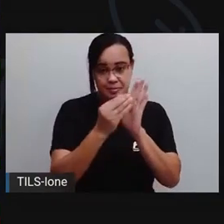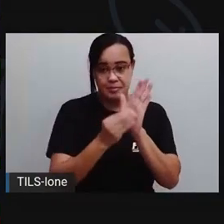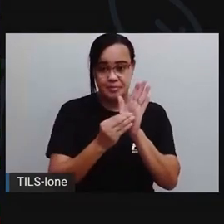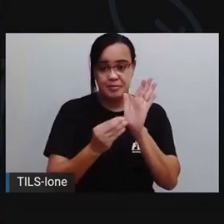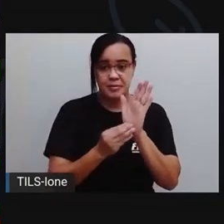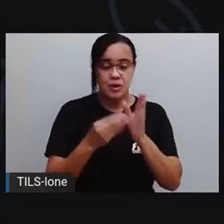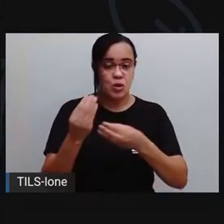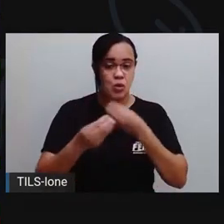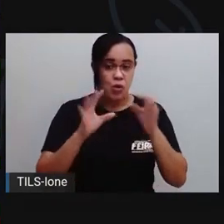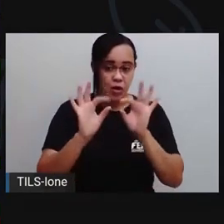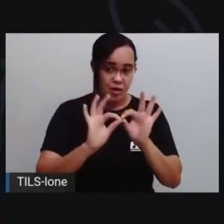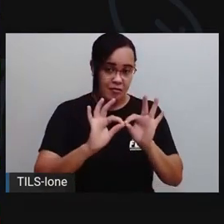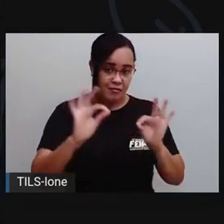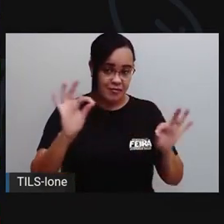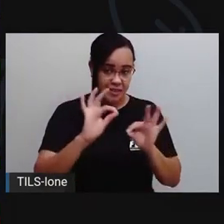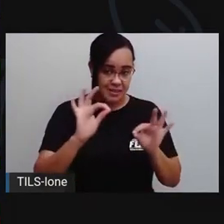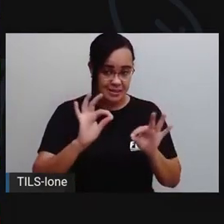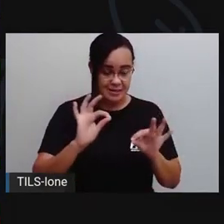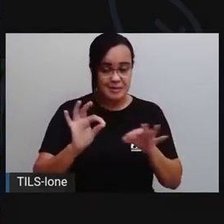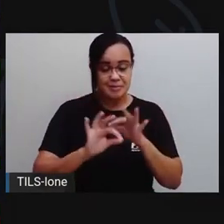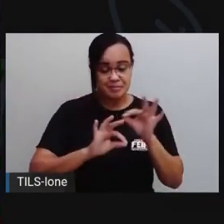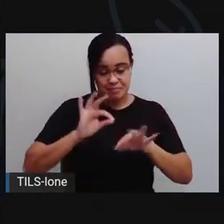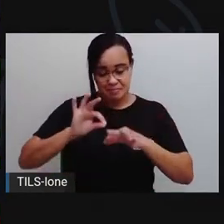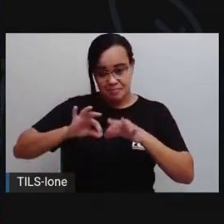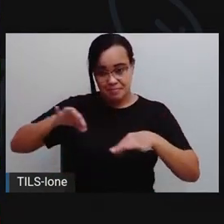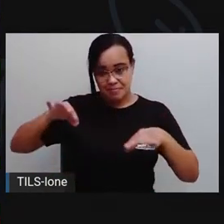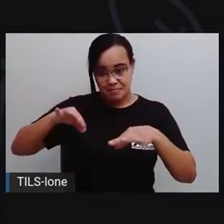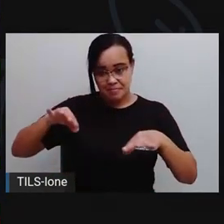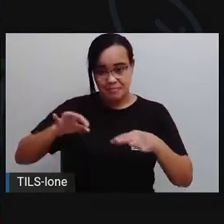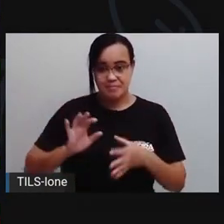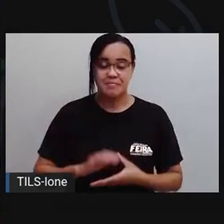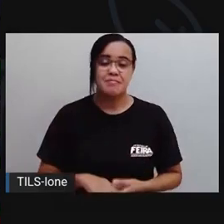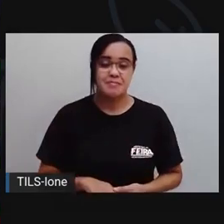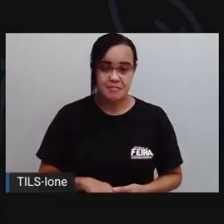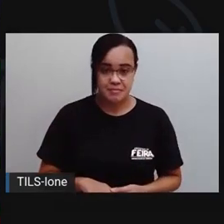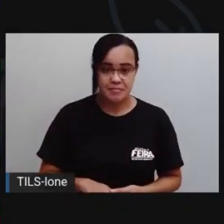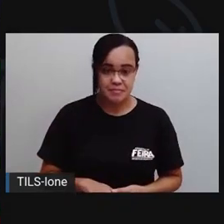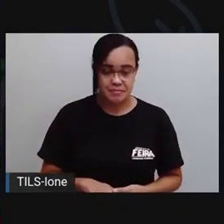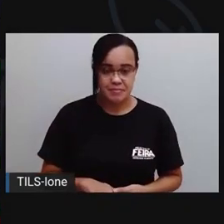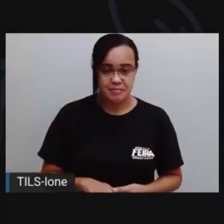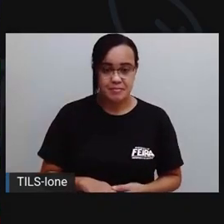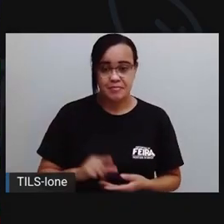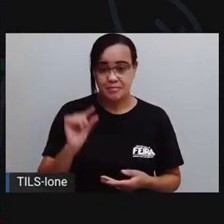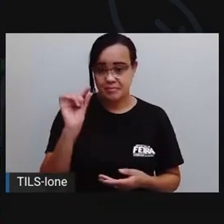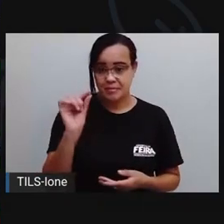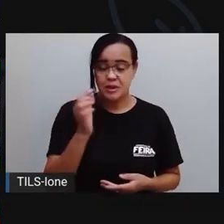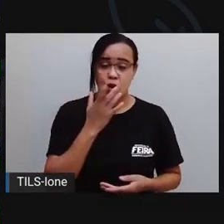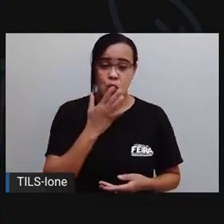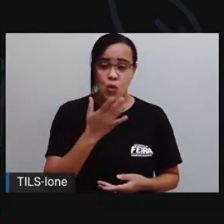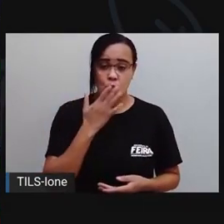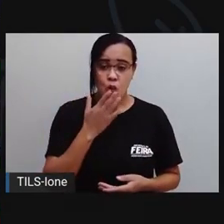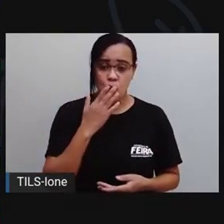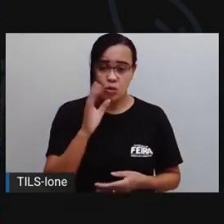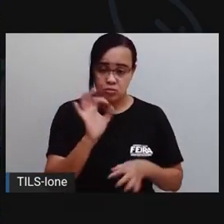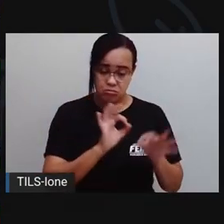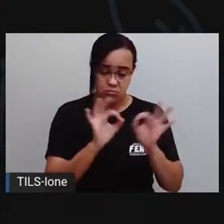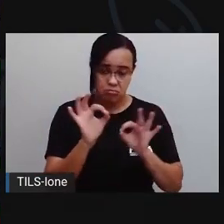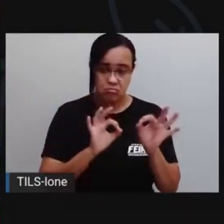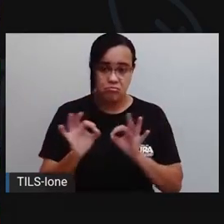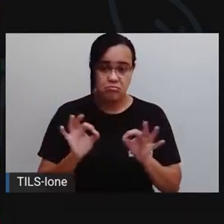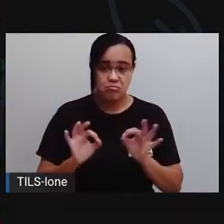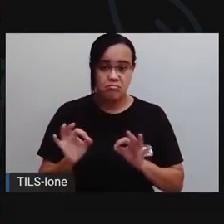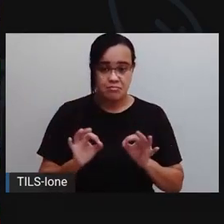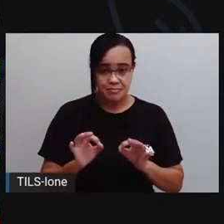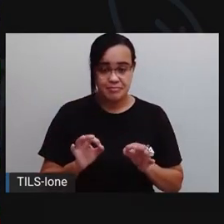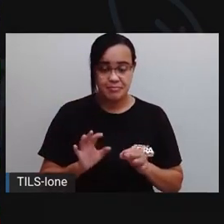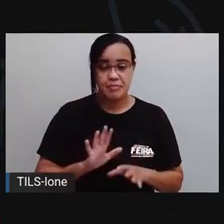aqui, né? Eu vou colocar. Deixa eu ver o que eu coloco. Eu vou colocar as lantejoulas, tá bom? Antes de colocar a lantejoula, eu vou